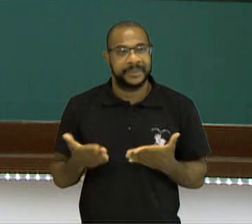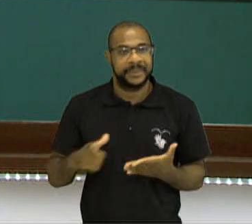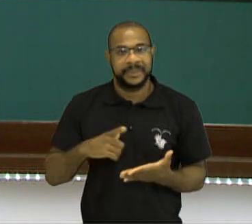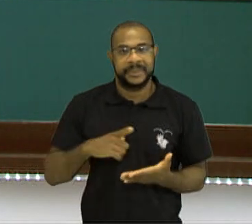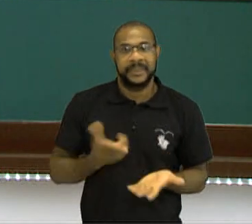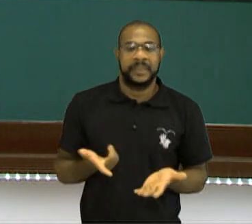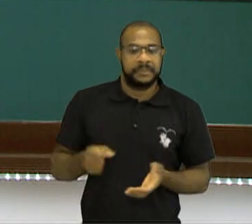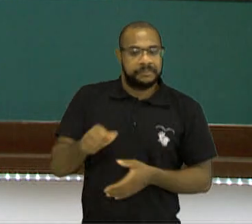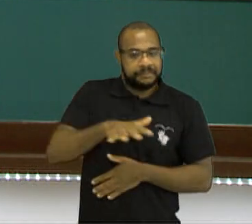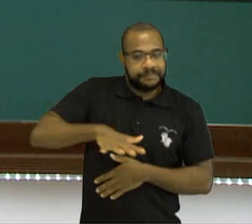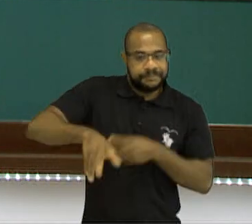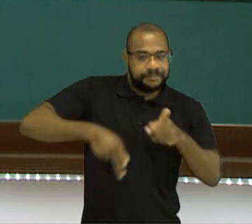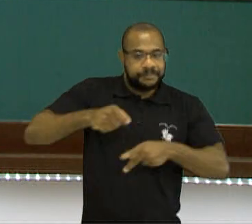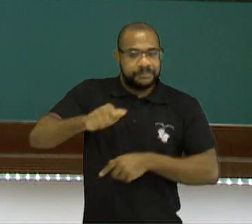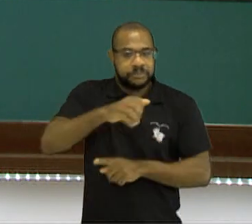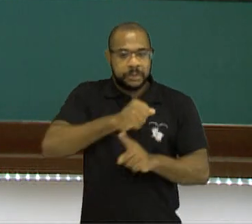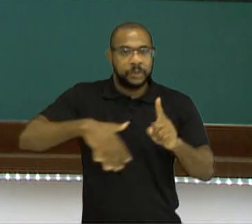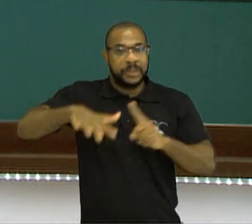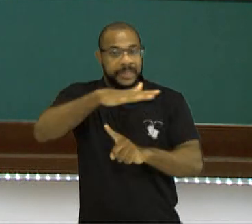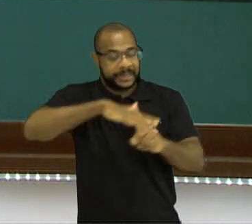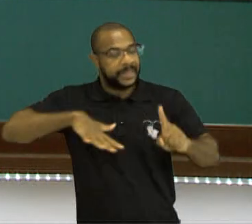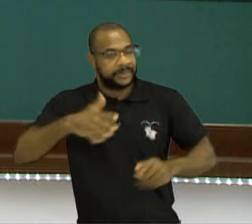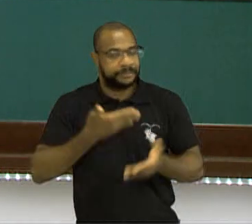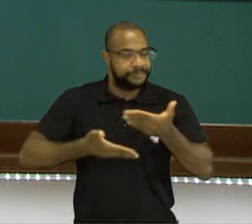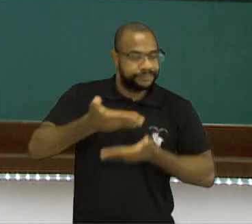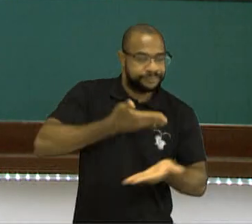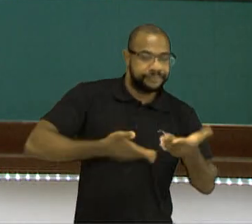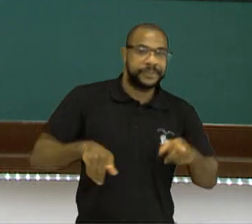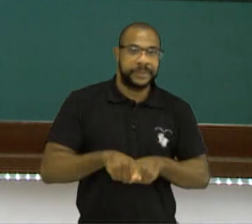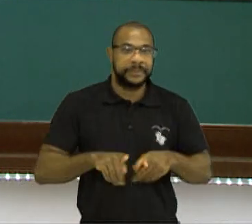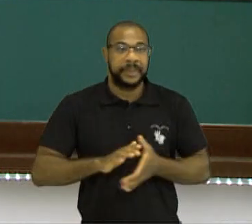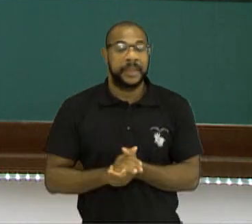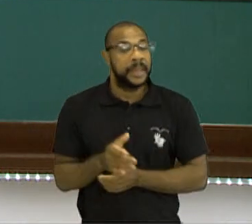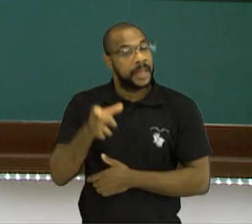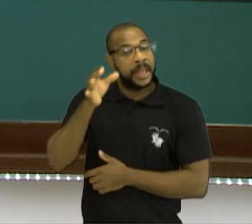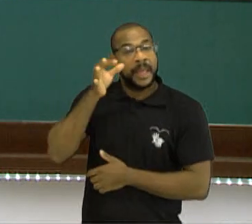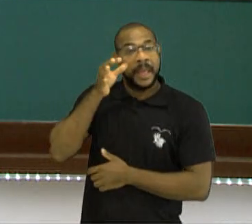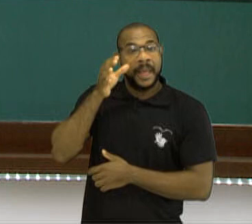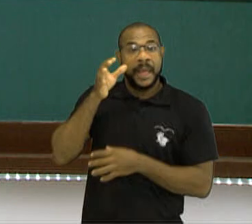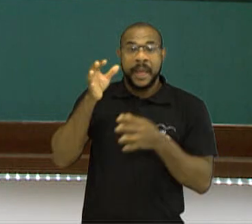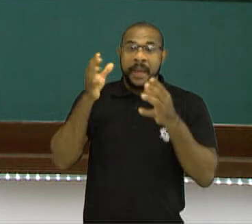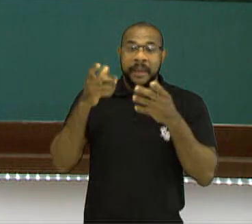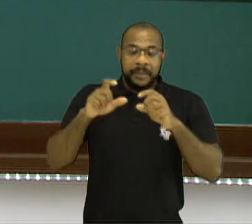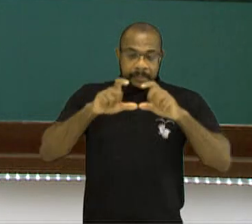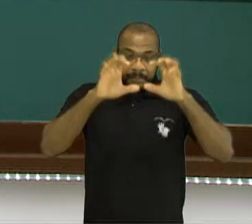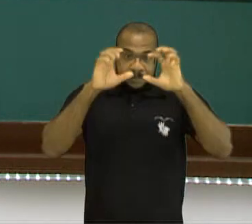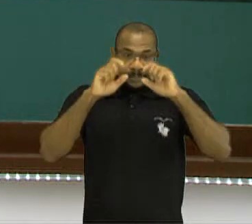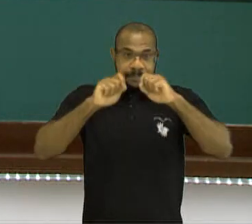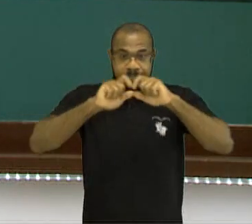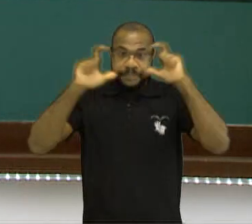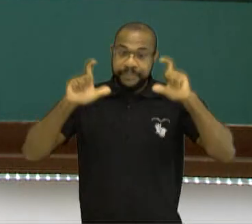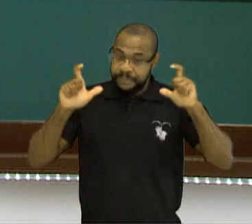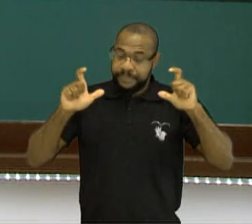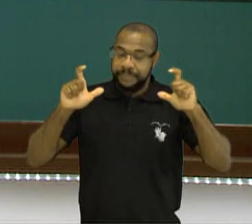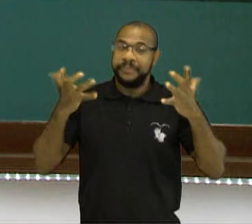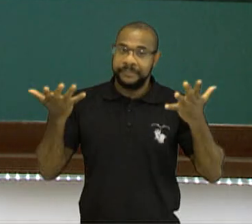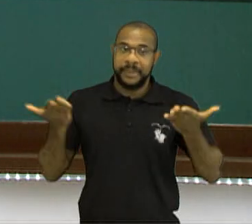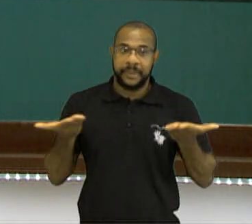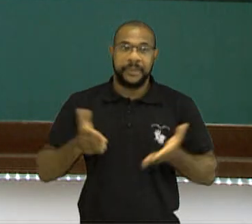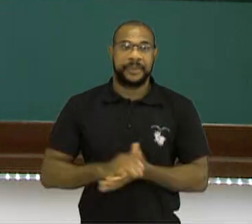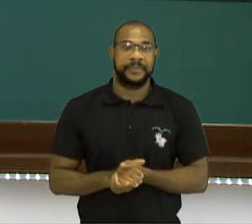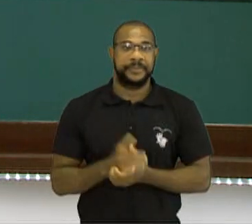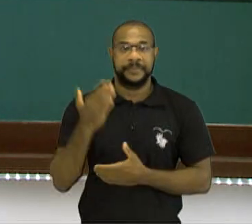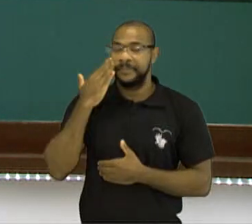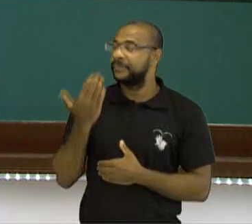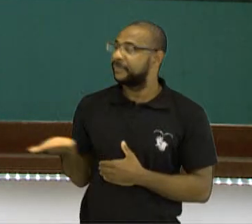toda a sociedade ou uma grande parcela dela. Preste muita atenção nessa proposta que nós temos aqui e qual é o tema dela para você.